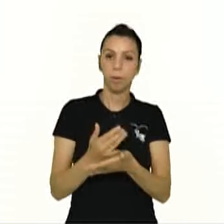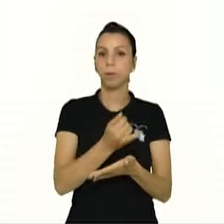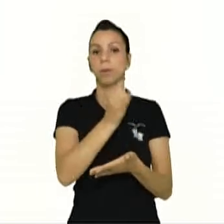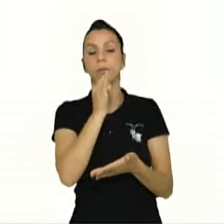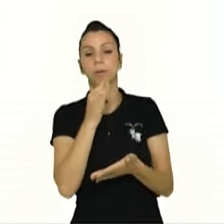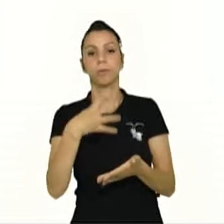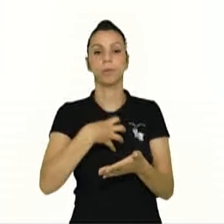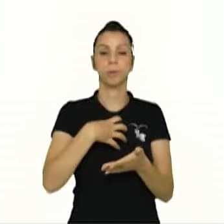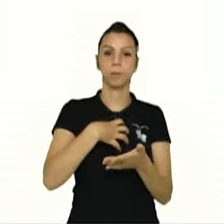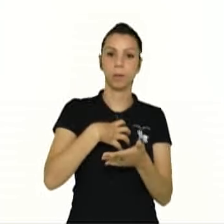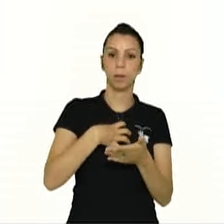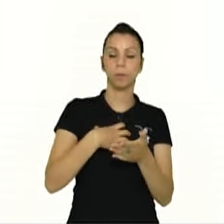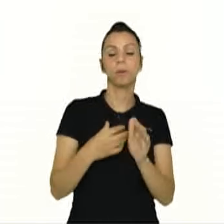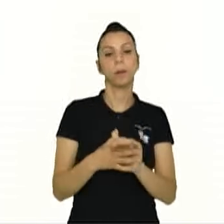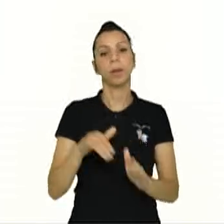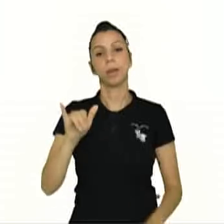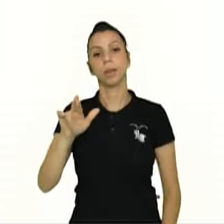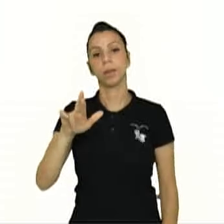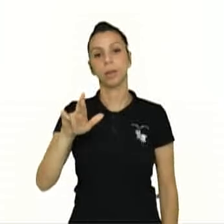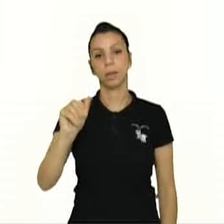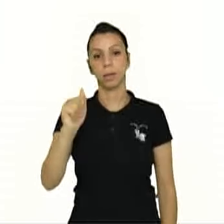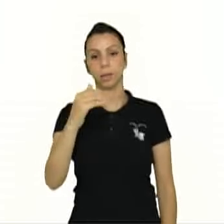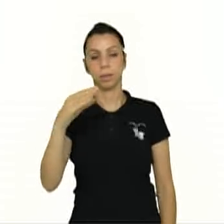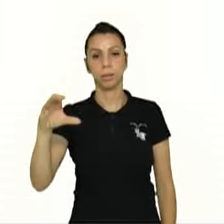estilo literário é Iracema, de